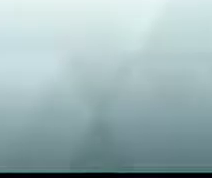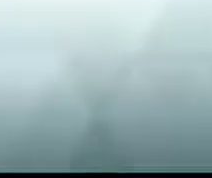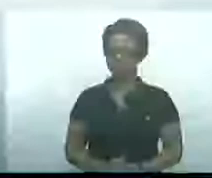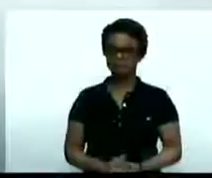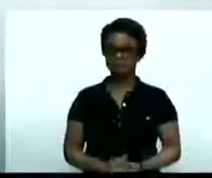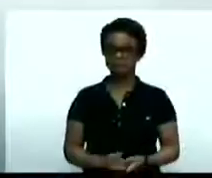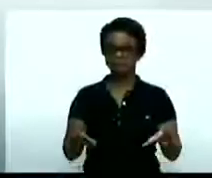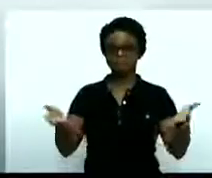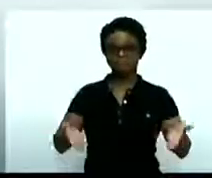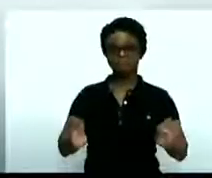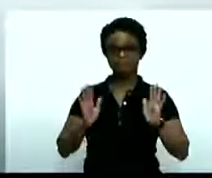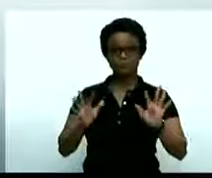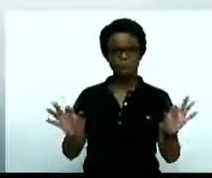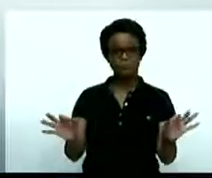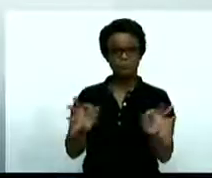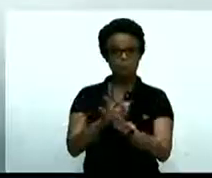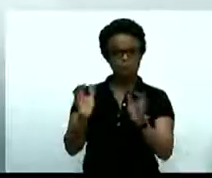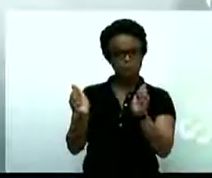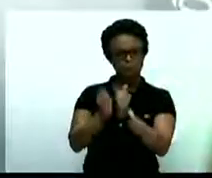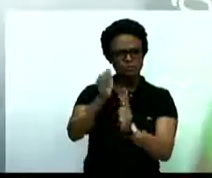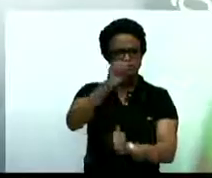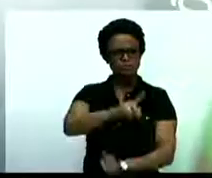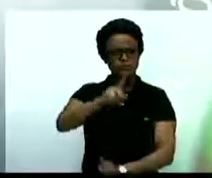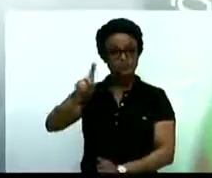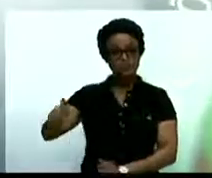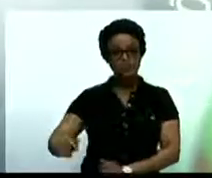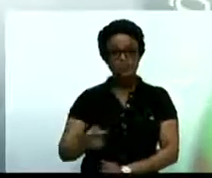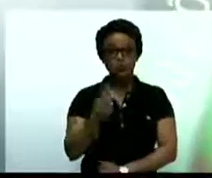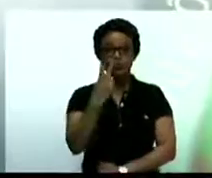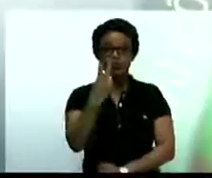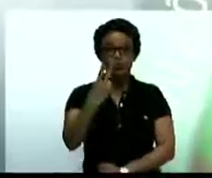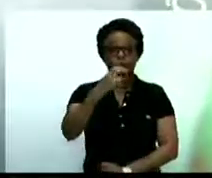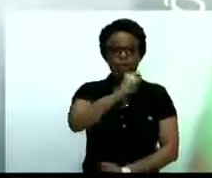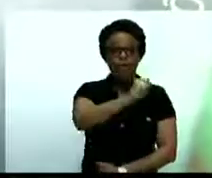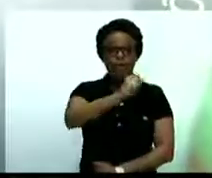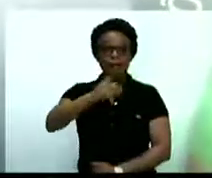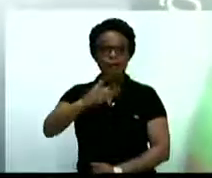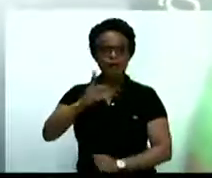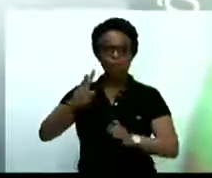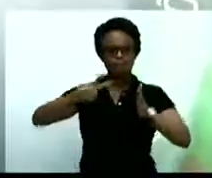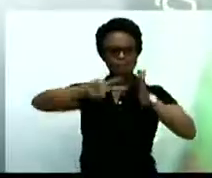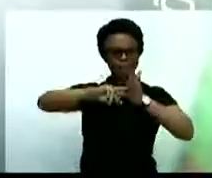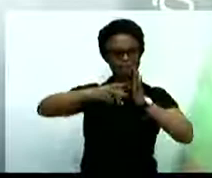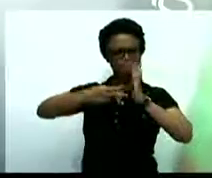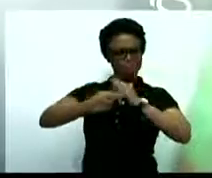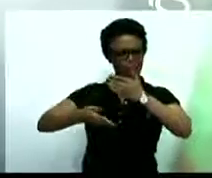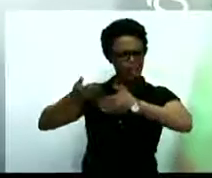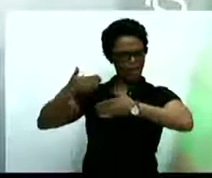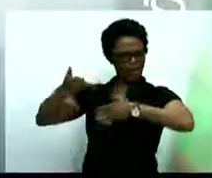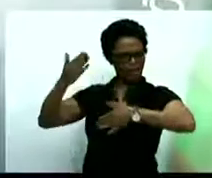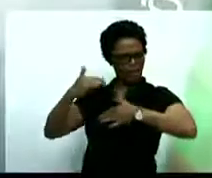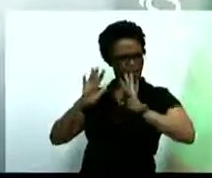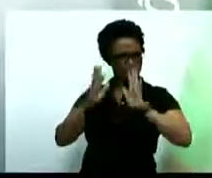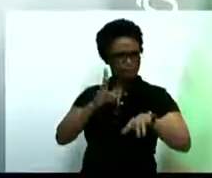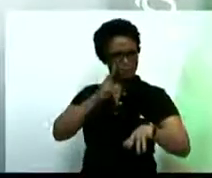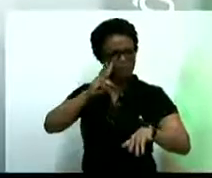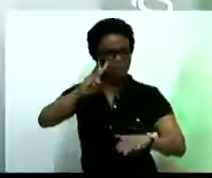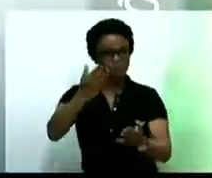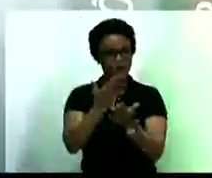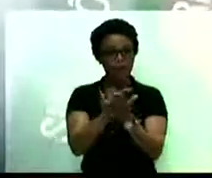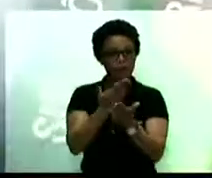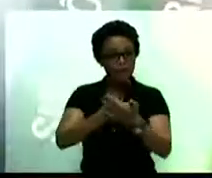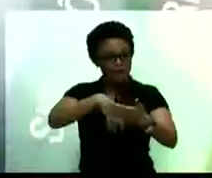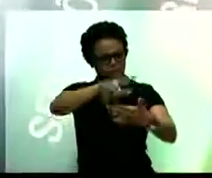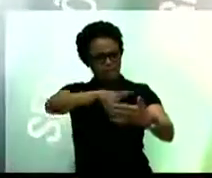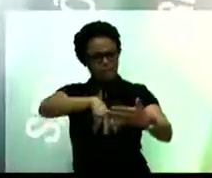Agora você já resolveu com o professor duas situações problema. Os conceitos por trás delas foram vistos antes na pré-aula. Ainda